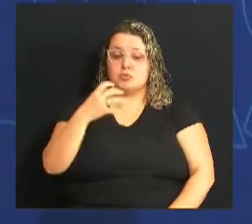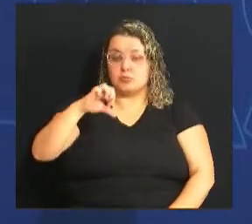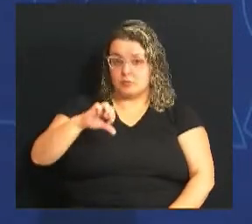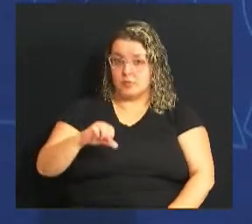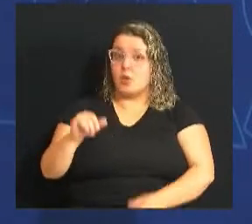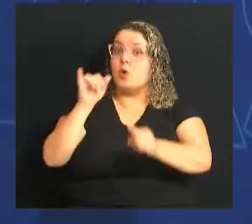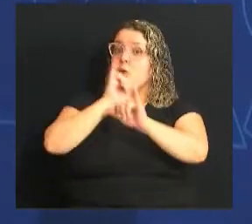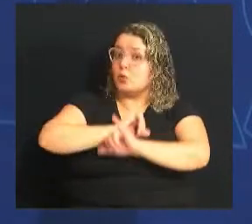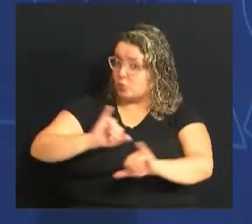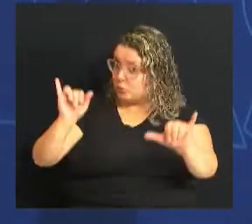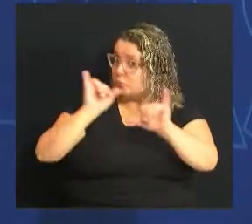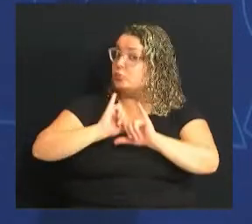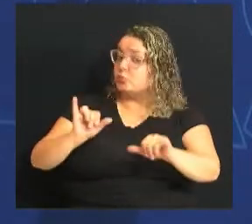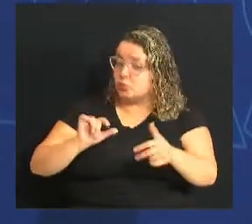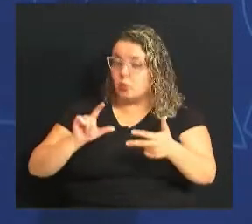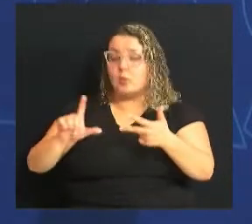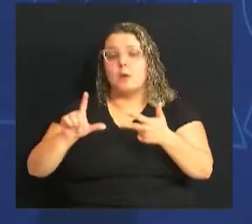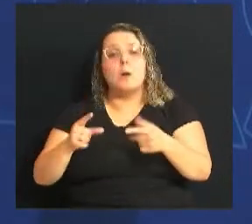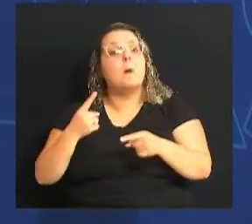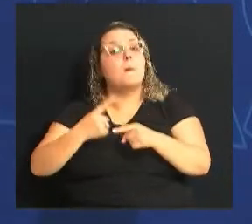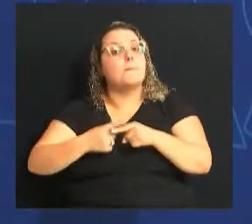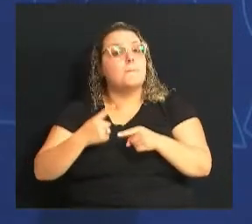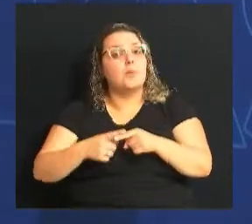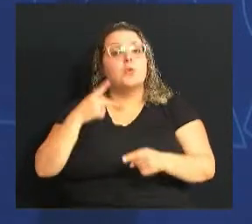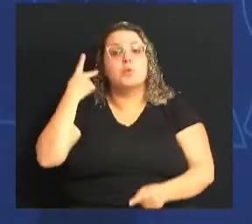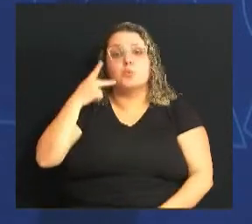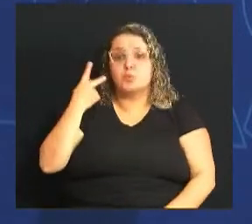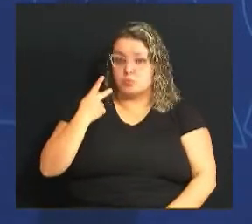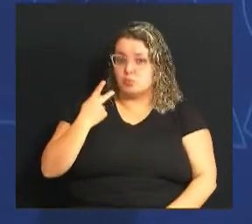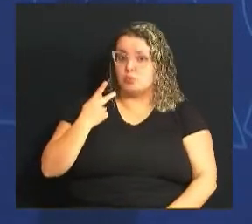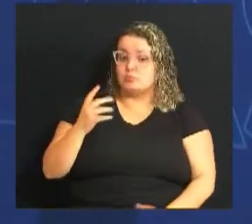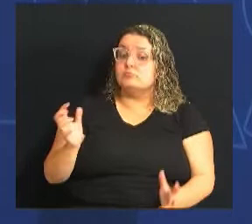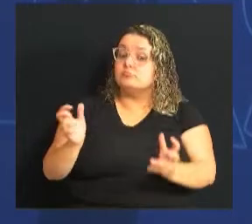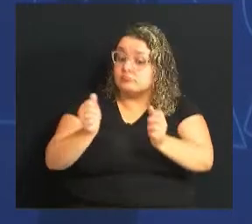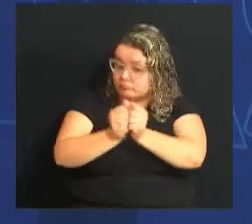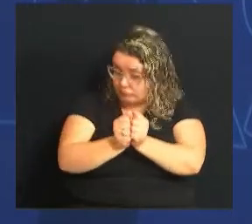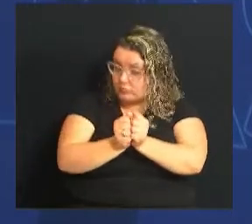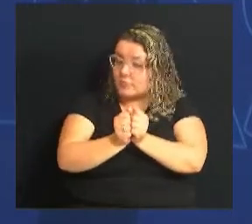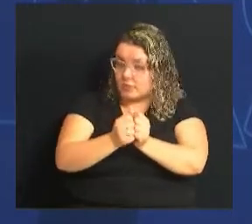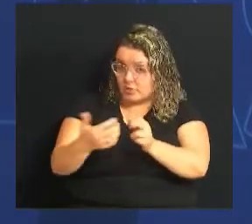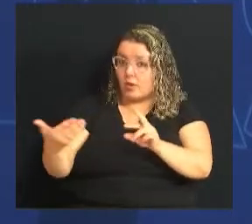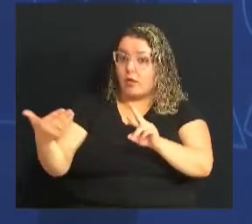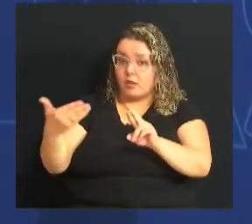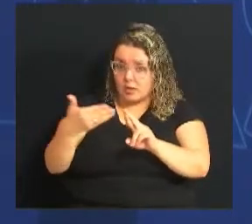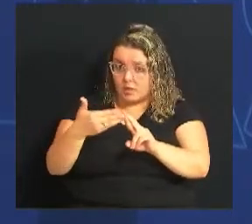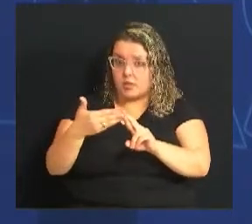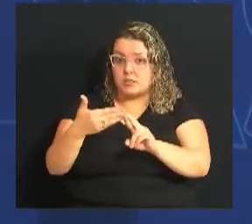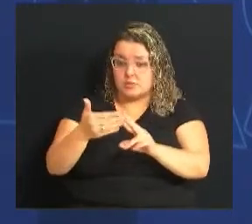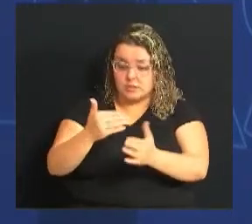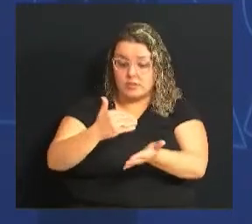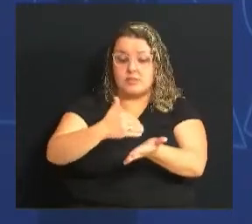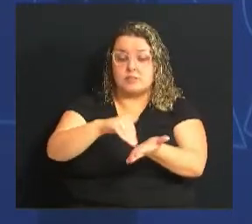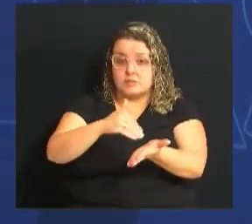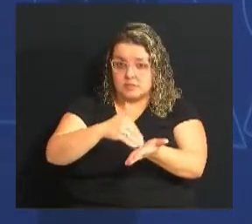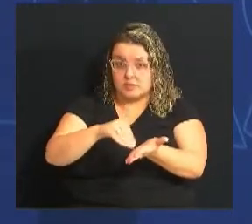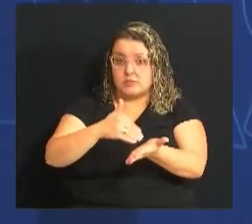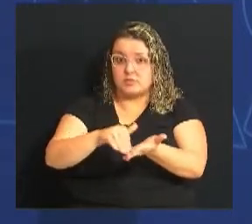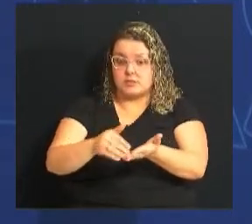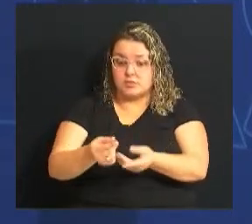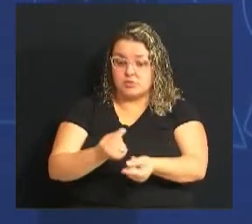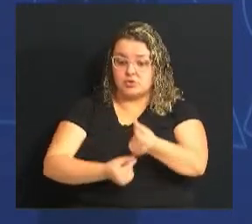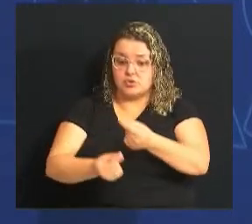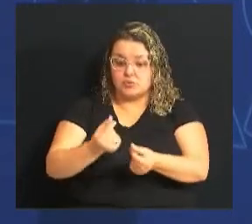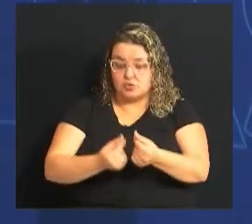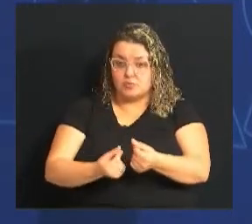notícias do Legislativo, porque os vereadores se reuniram com representantes das secretarias de Finanças e